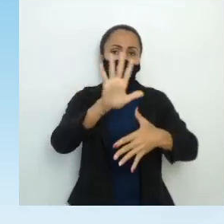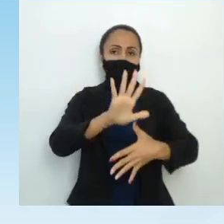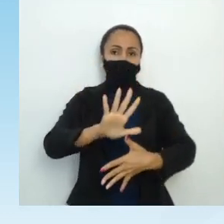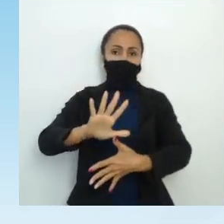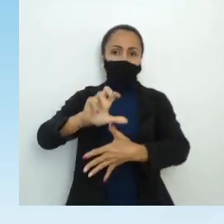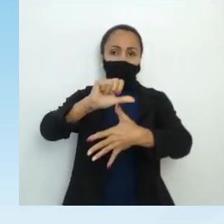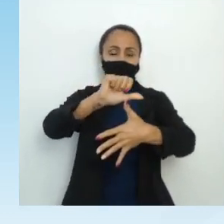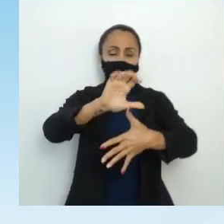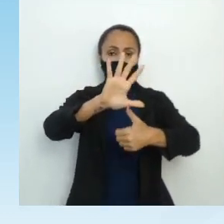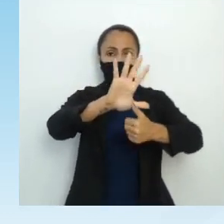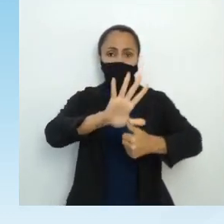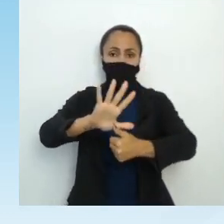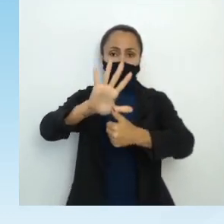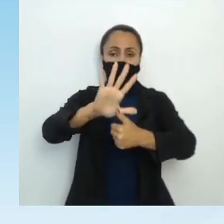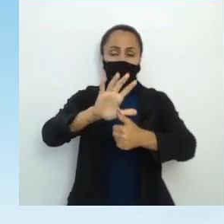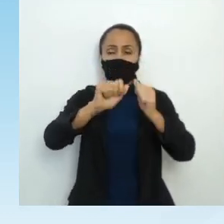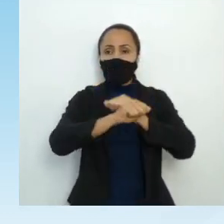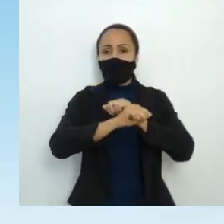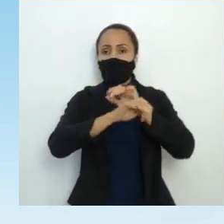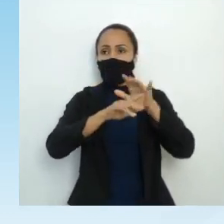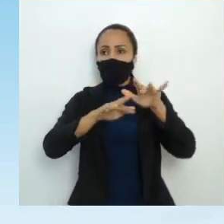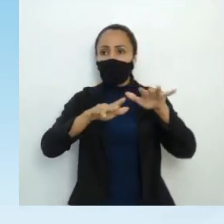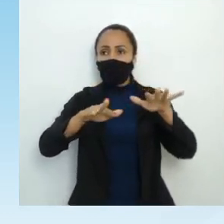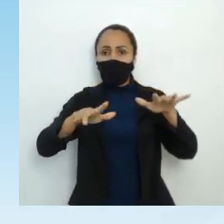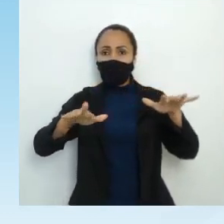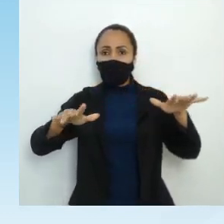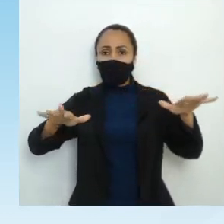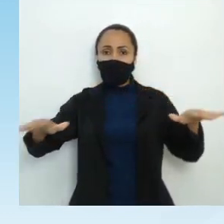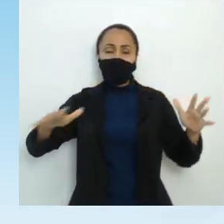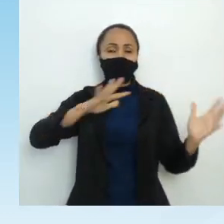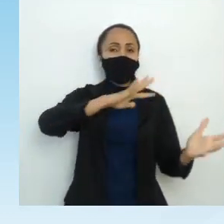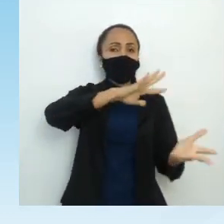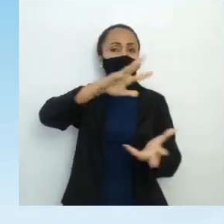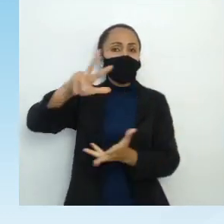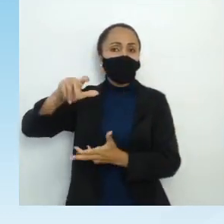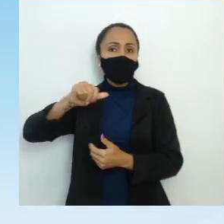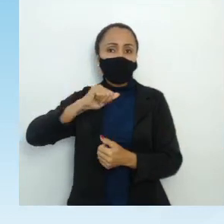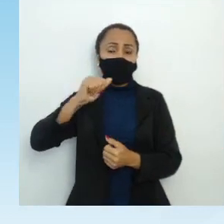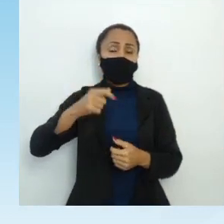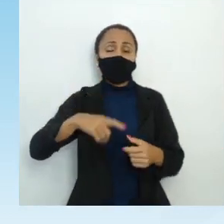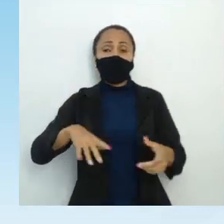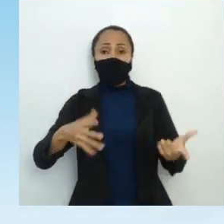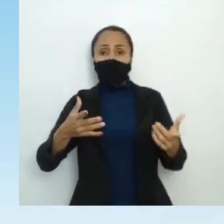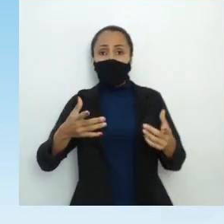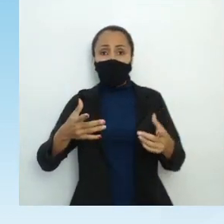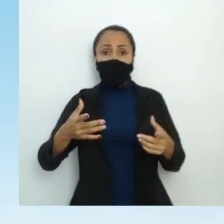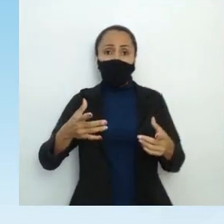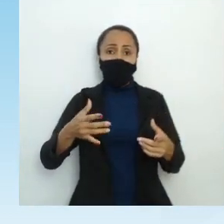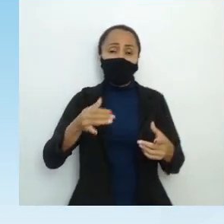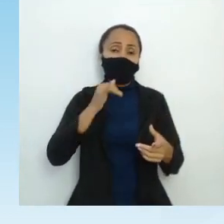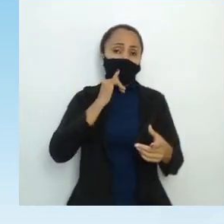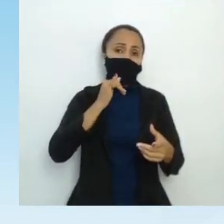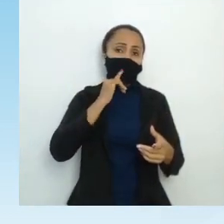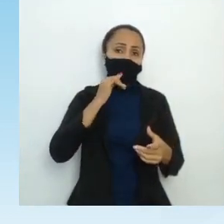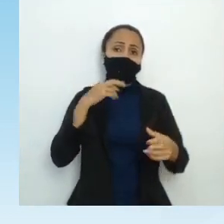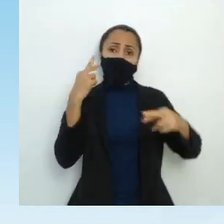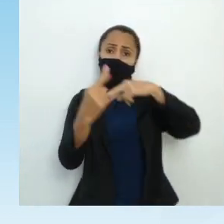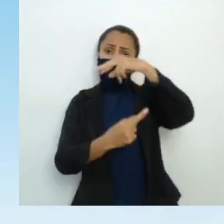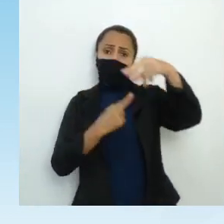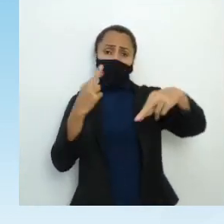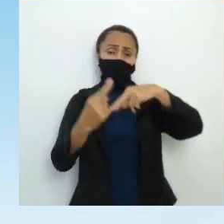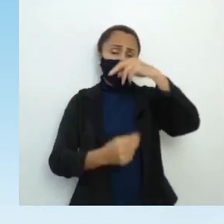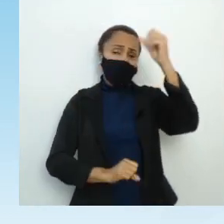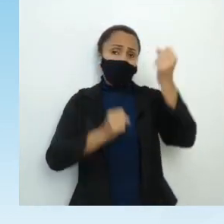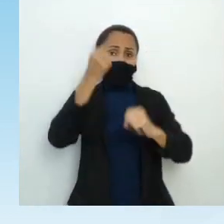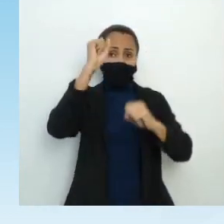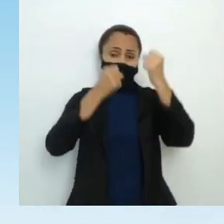dessas ideias e se espalha, né, se espalha como o mundo, pelo mundo todo. Assim como, por exemplo, a Revolução Industrial, também no século XVIII, a